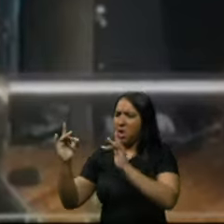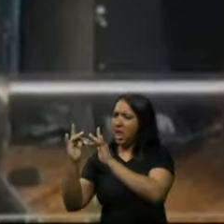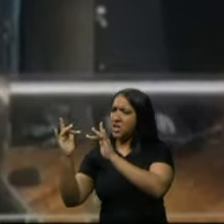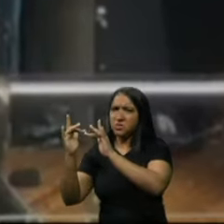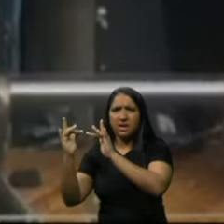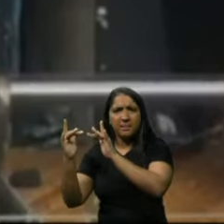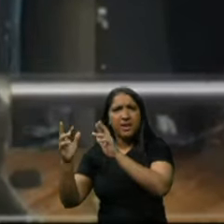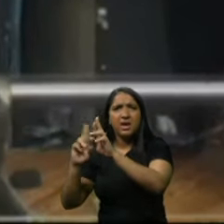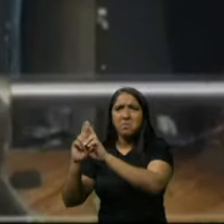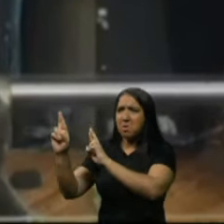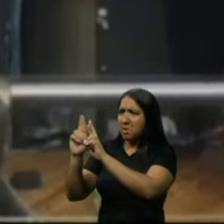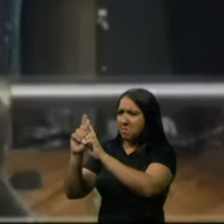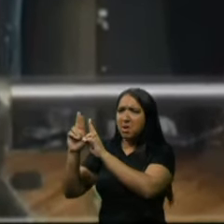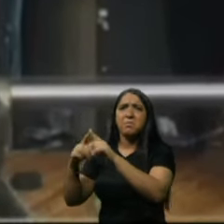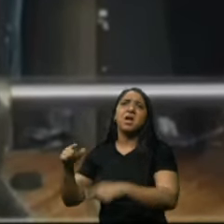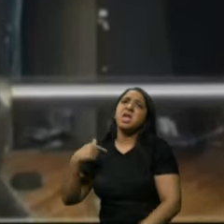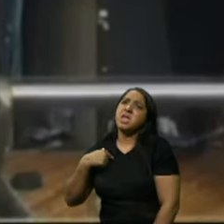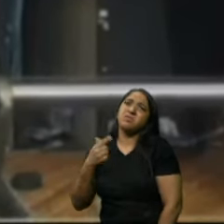eu